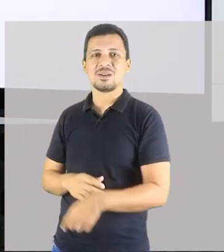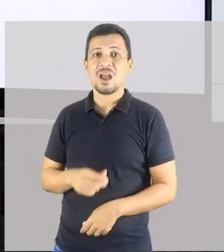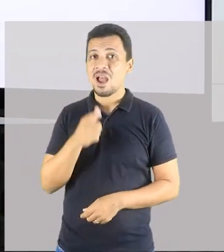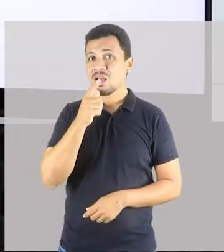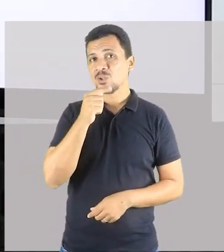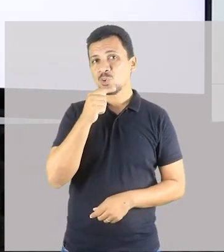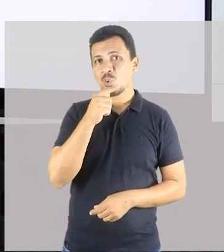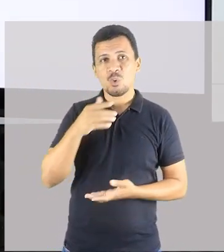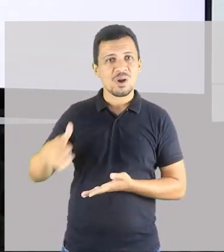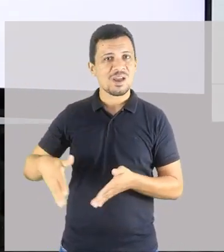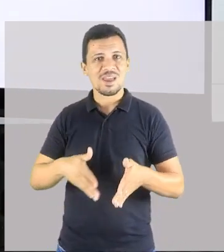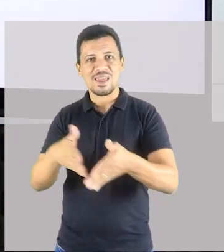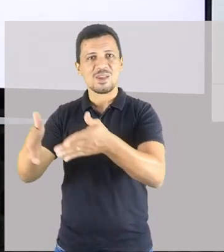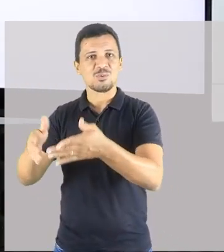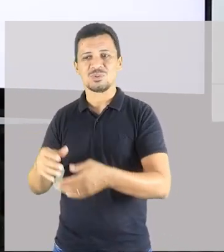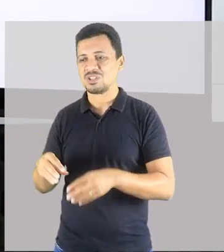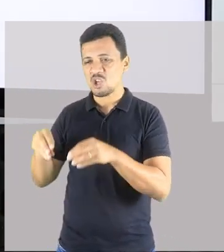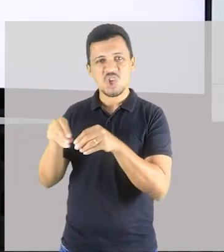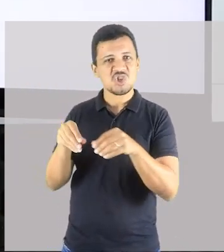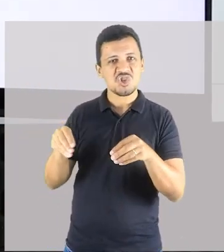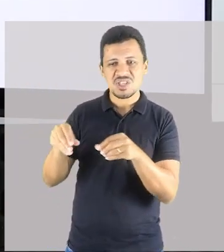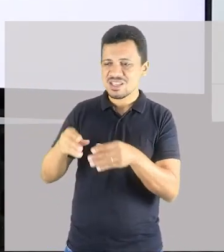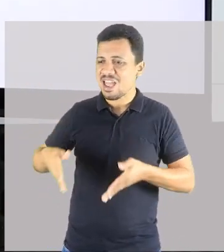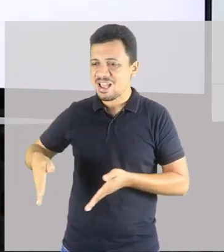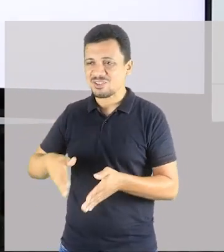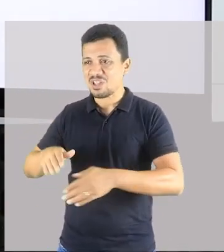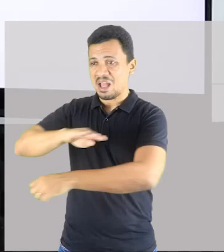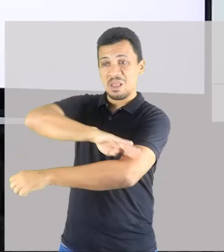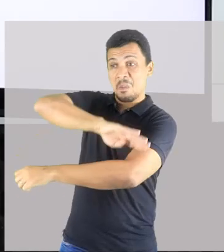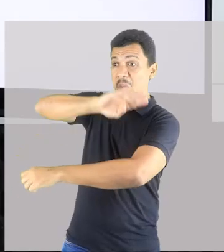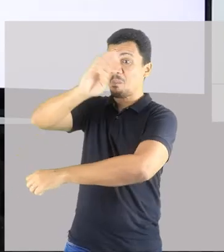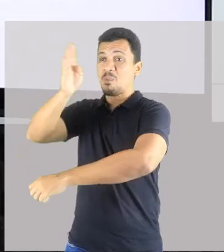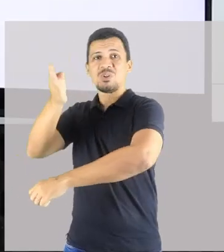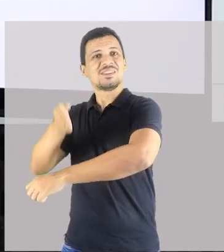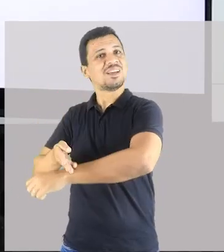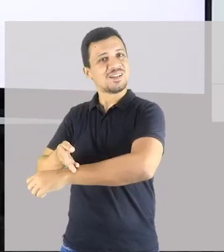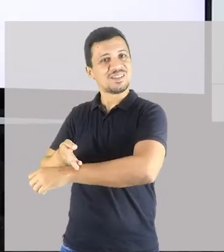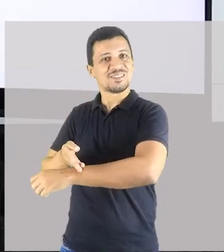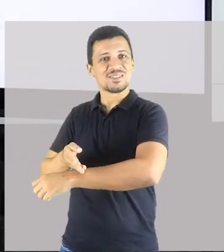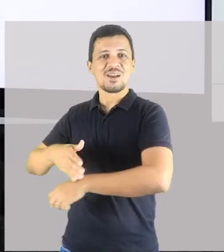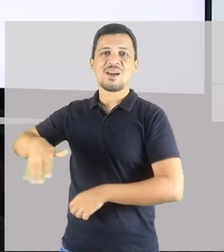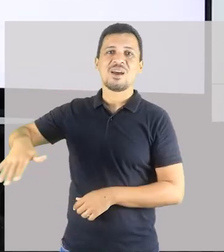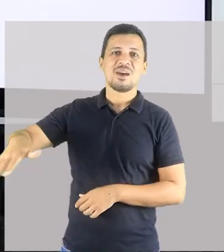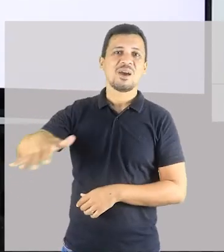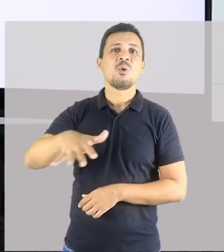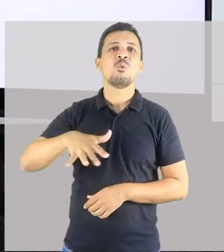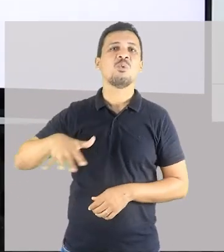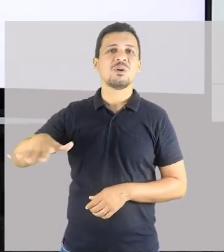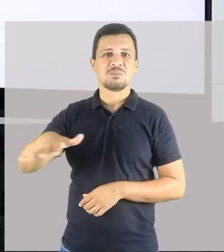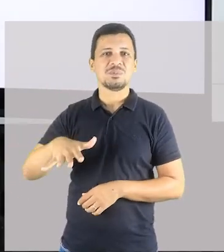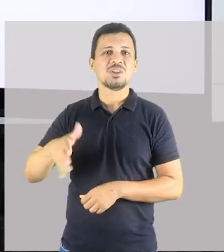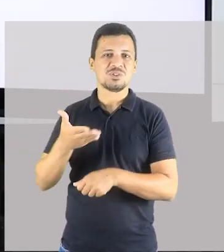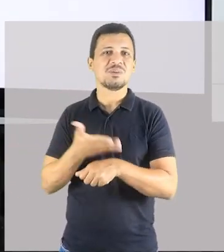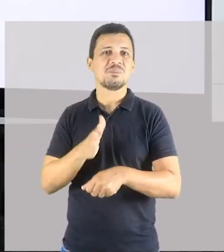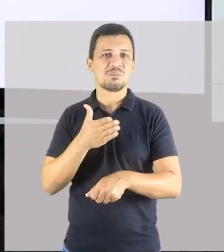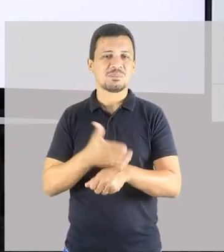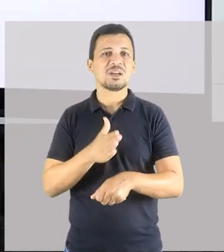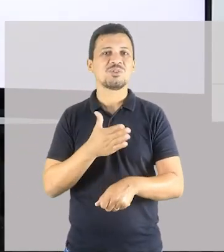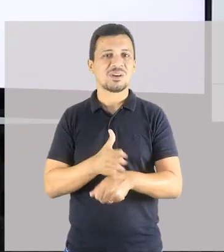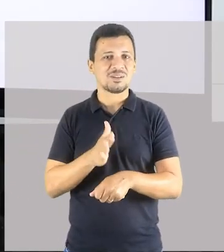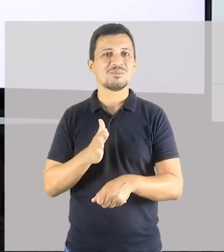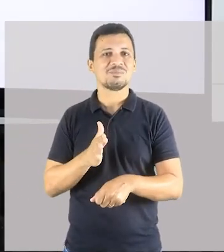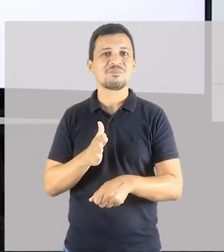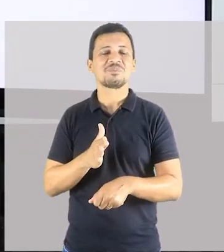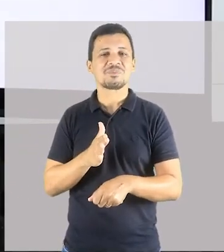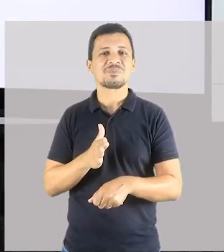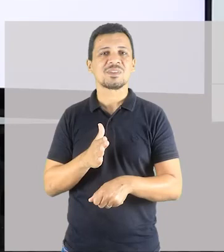rios, em estradas, em montanhas. Então esses são os ambientes que são praticados,